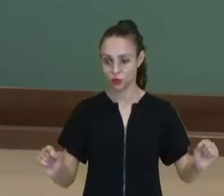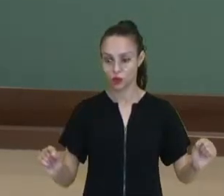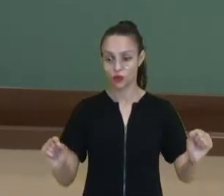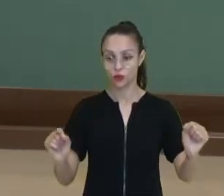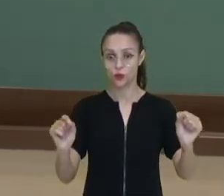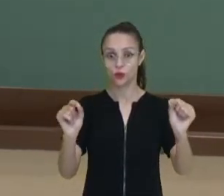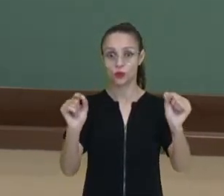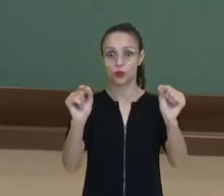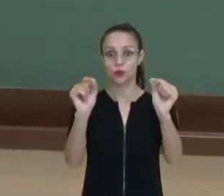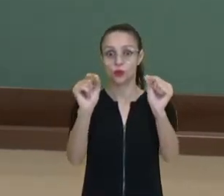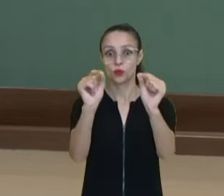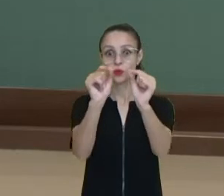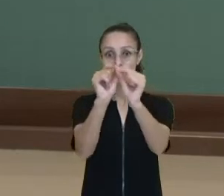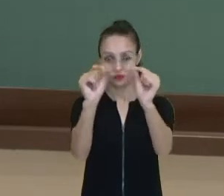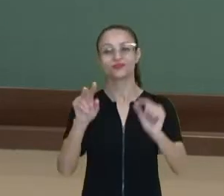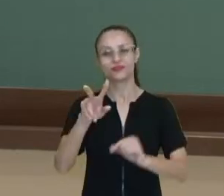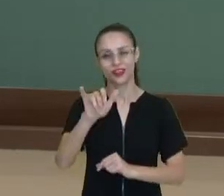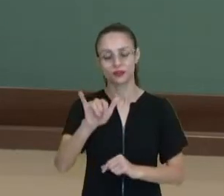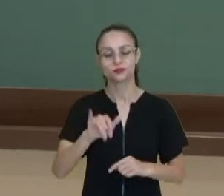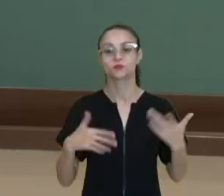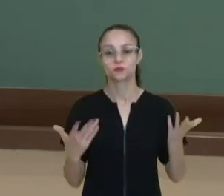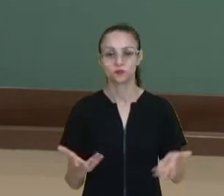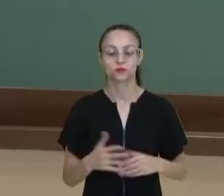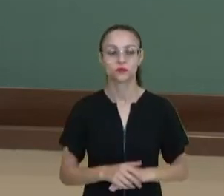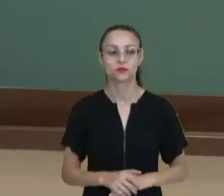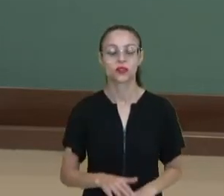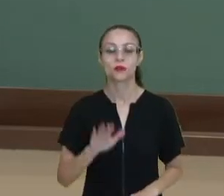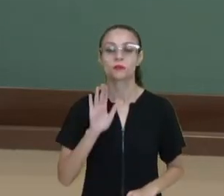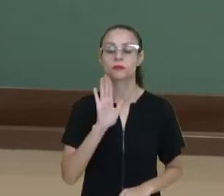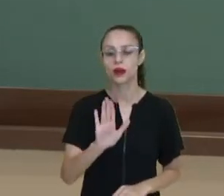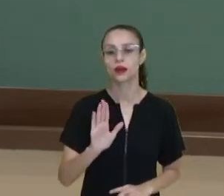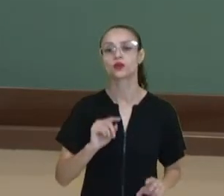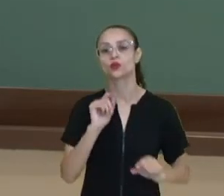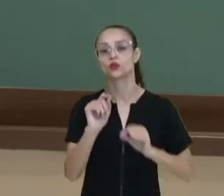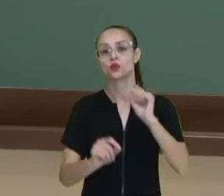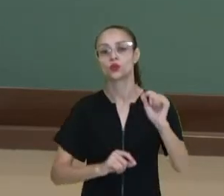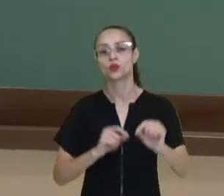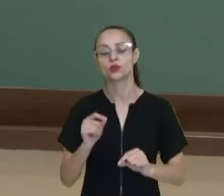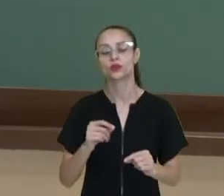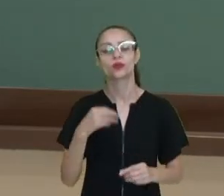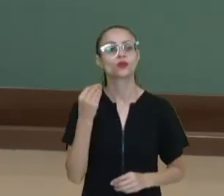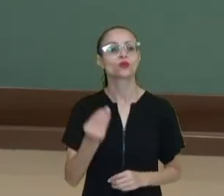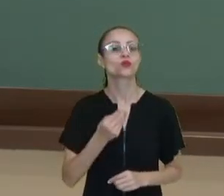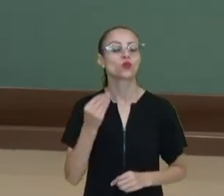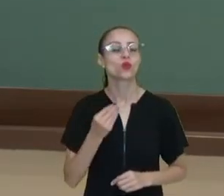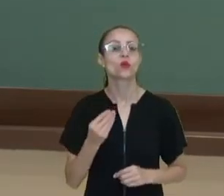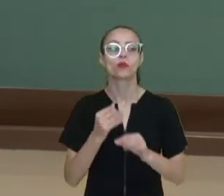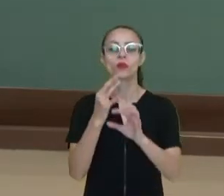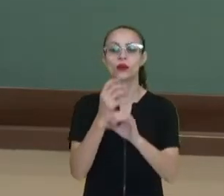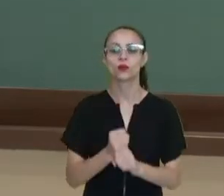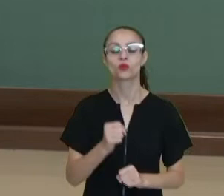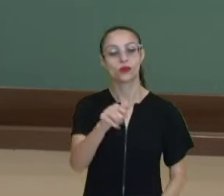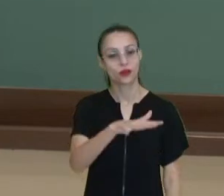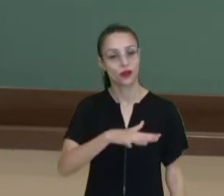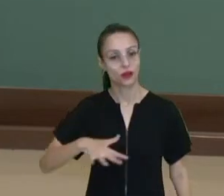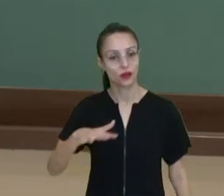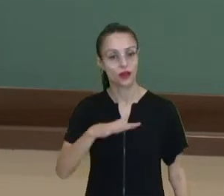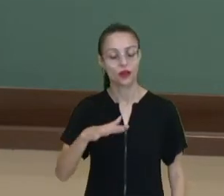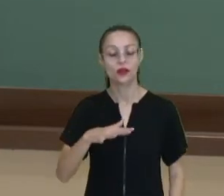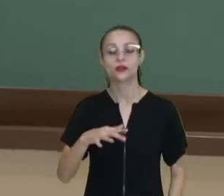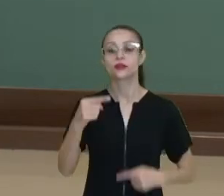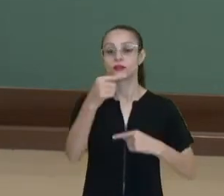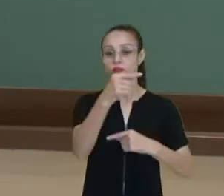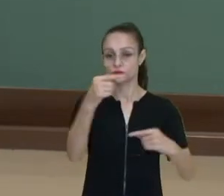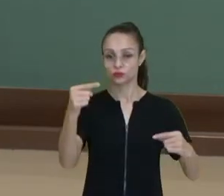chegar um momento em que eles vão se cruzar Ok mas como então nós podemos calcular a área do